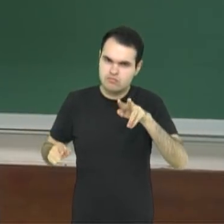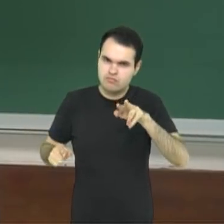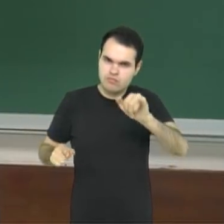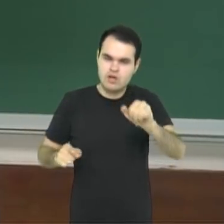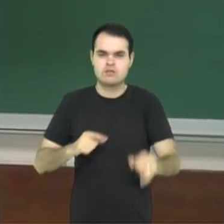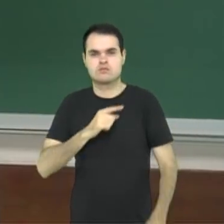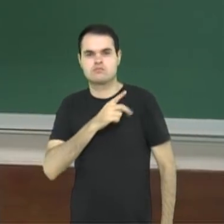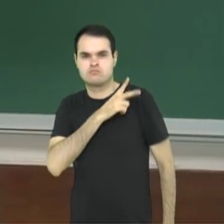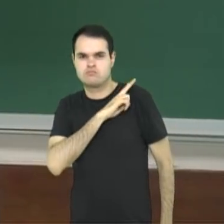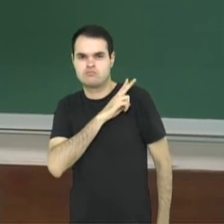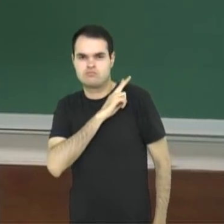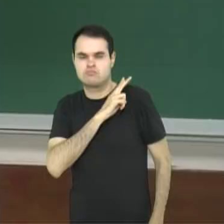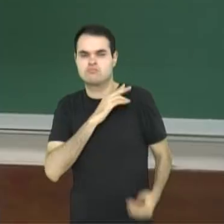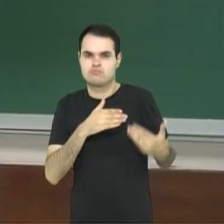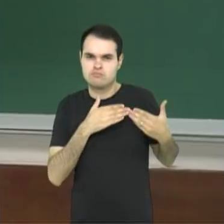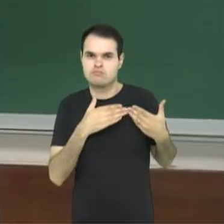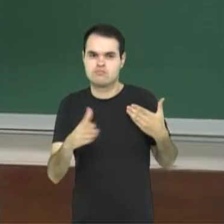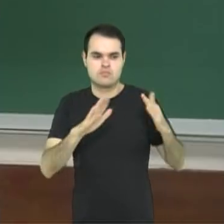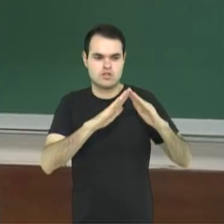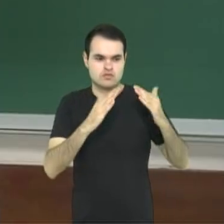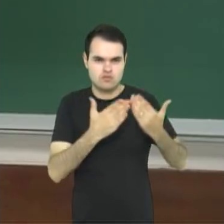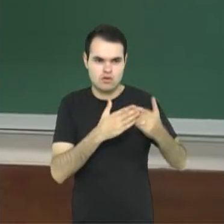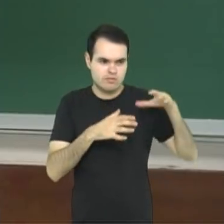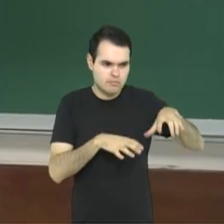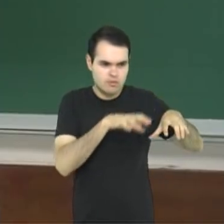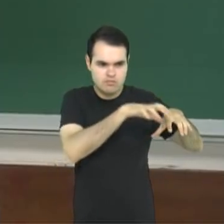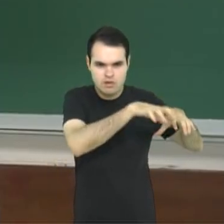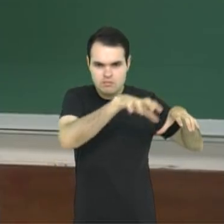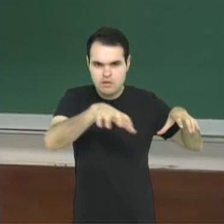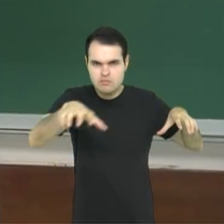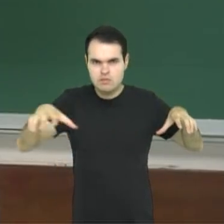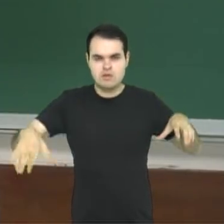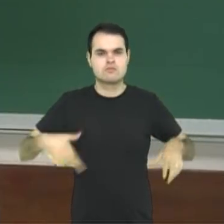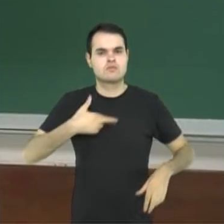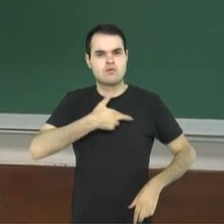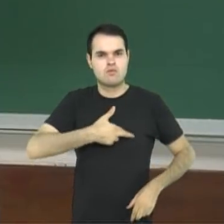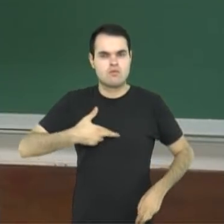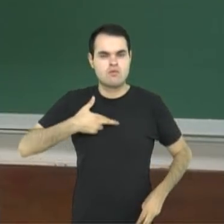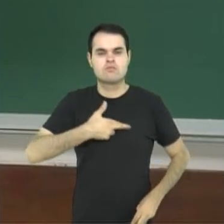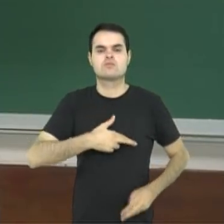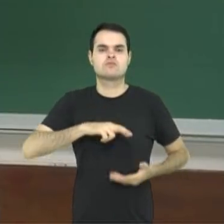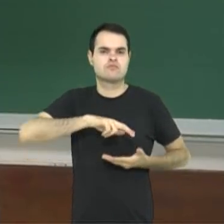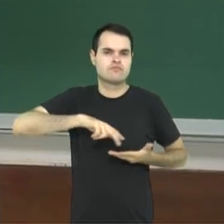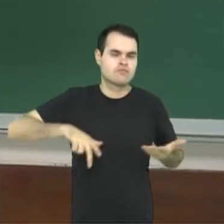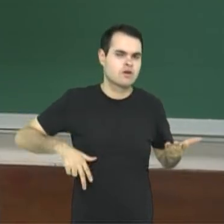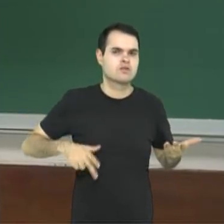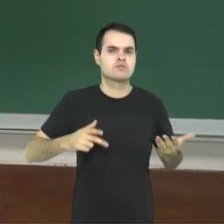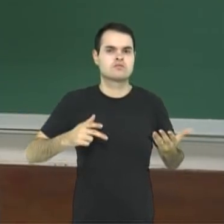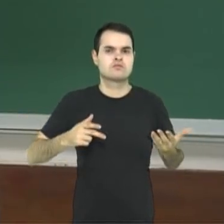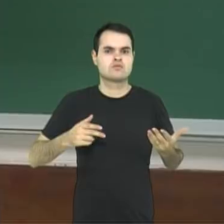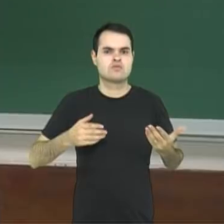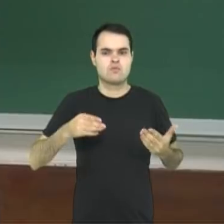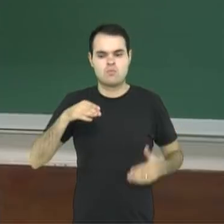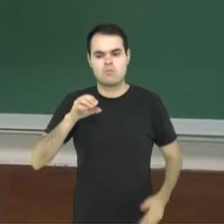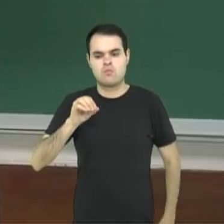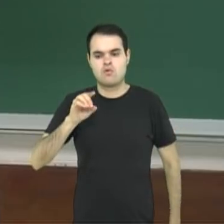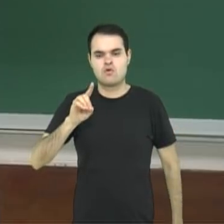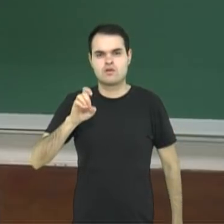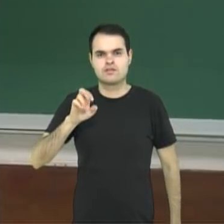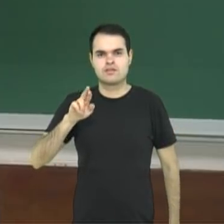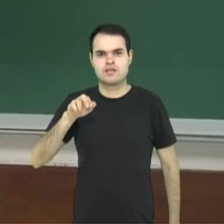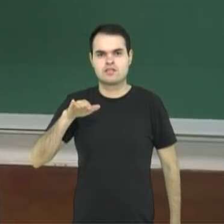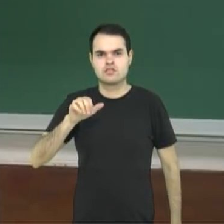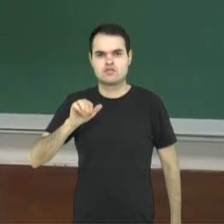em realismo enquanto escola literária, assim como foi o romantismo, o quinhentismo, o modernismo e etc.,